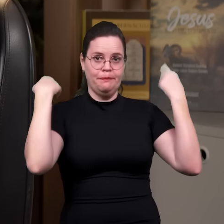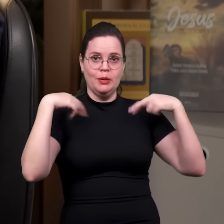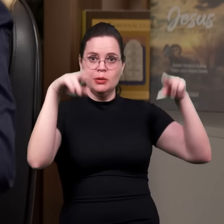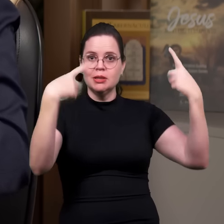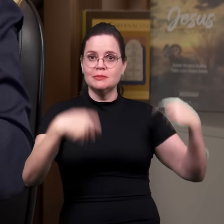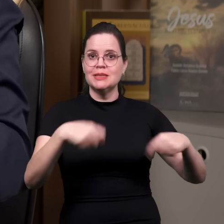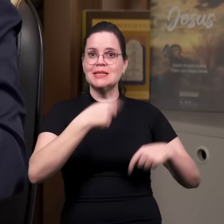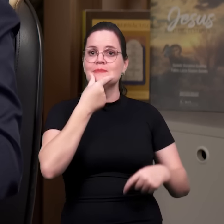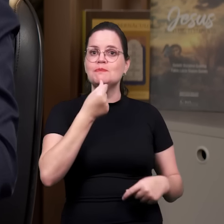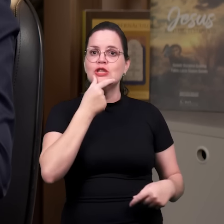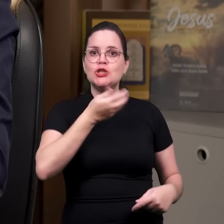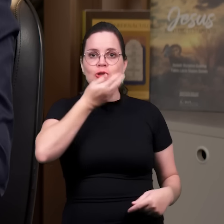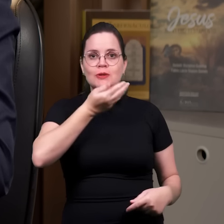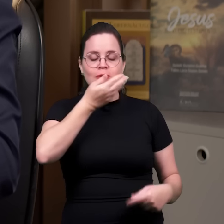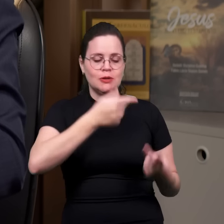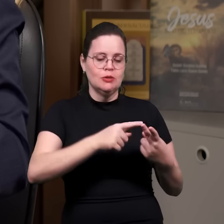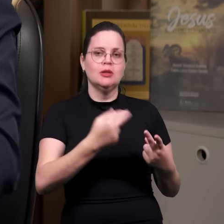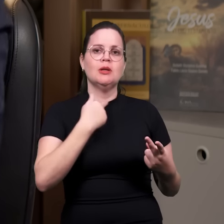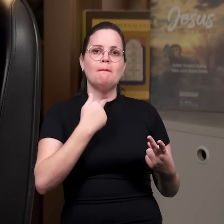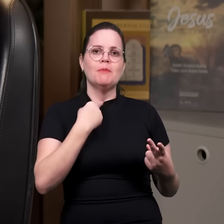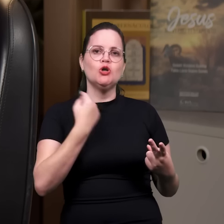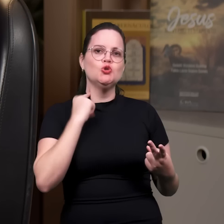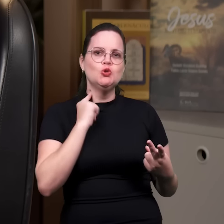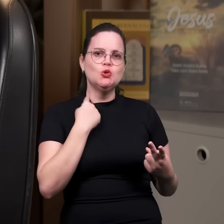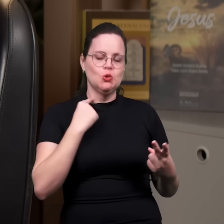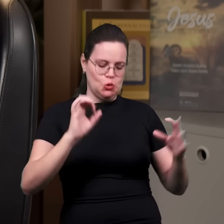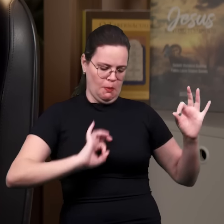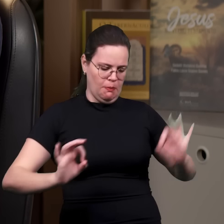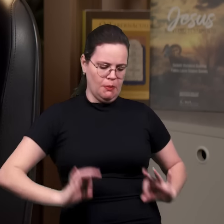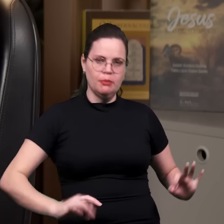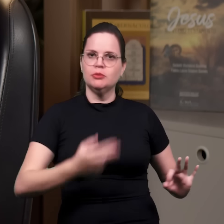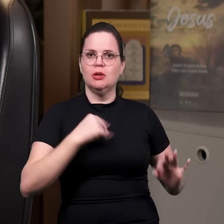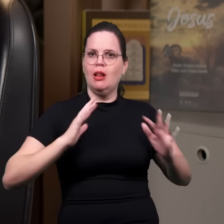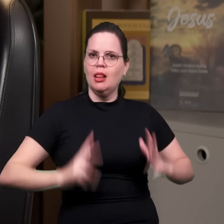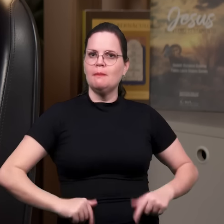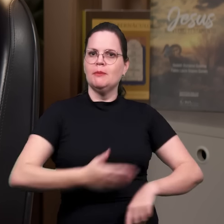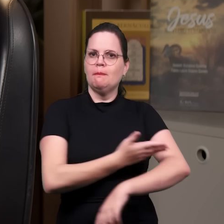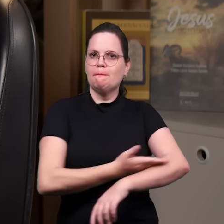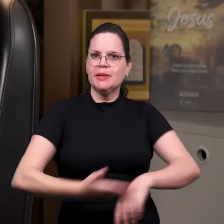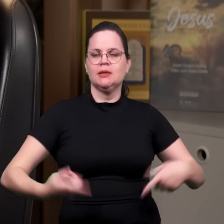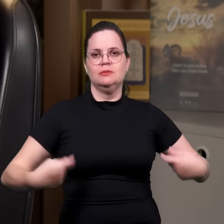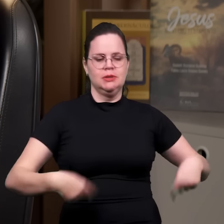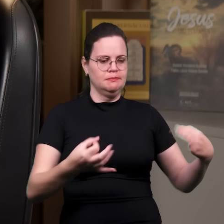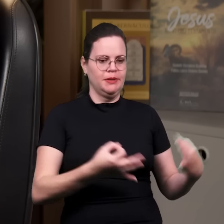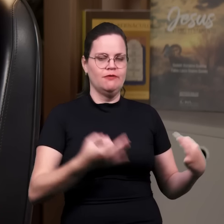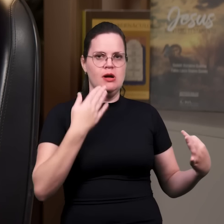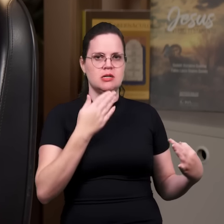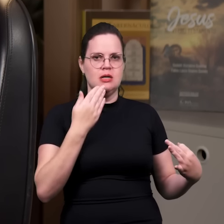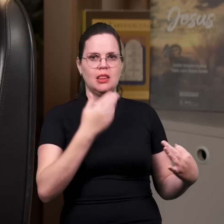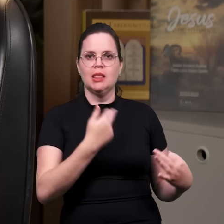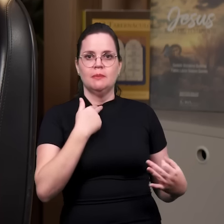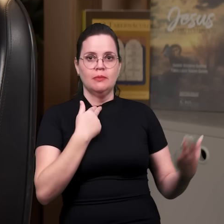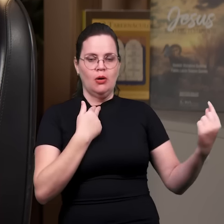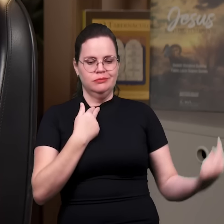Então, todas as características que apontavam profeticamente para Jesus, que não tinha pecado, né, que veio